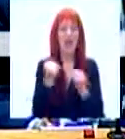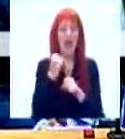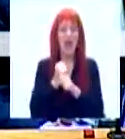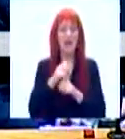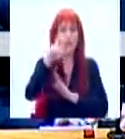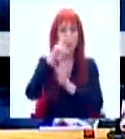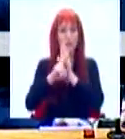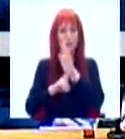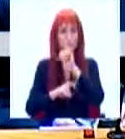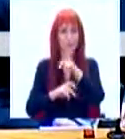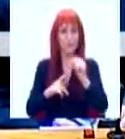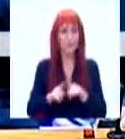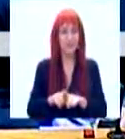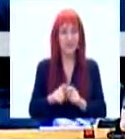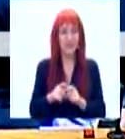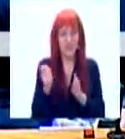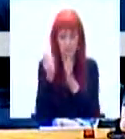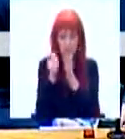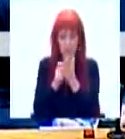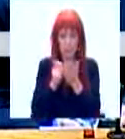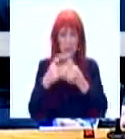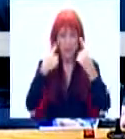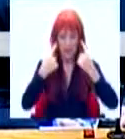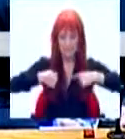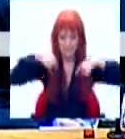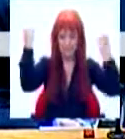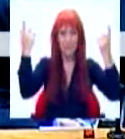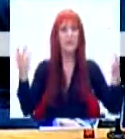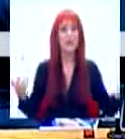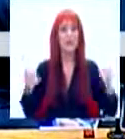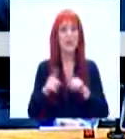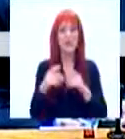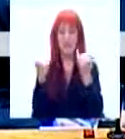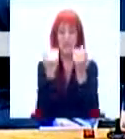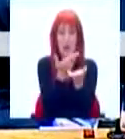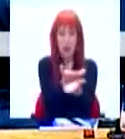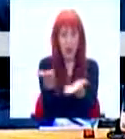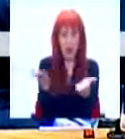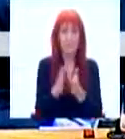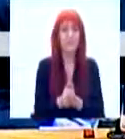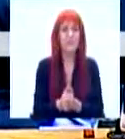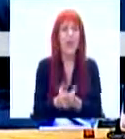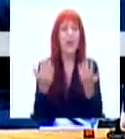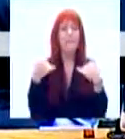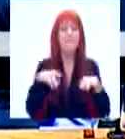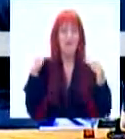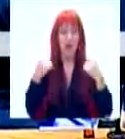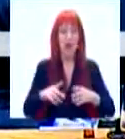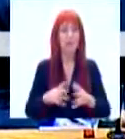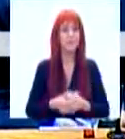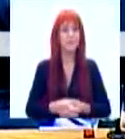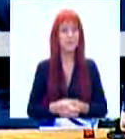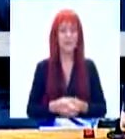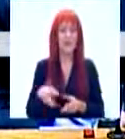de regulação, de registro e de divulgação da informação. Há, no entanto,